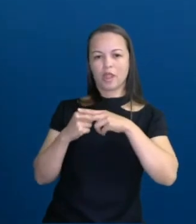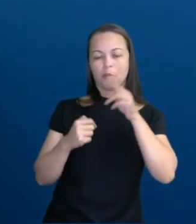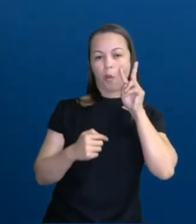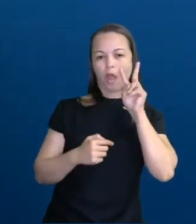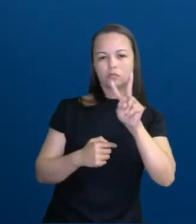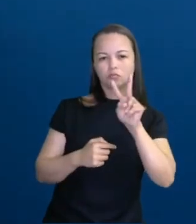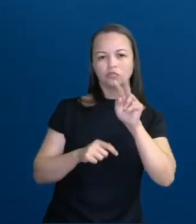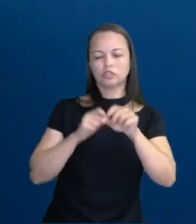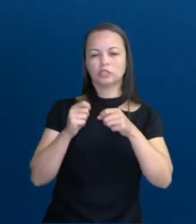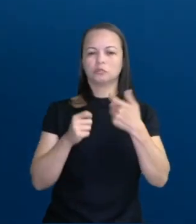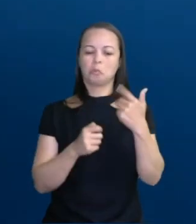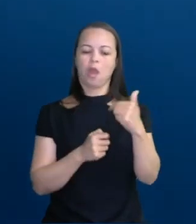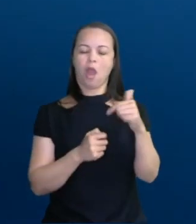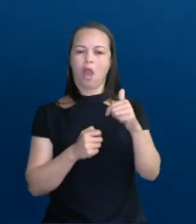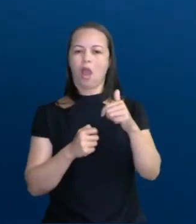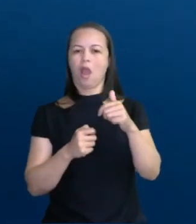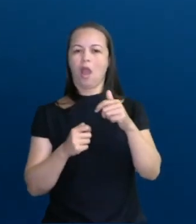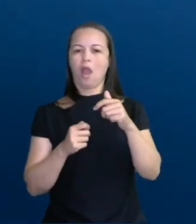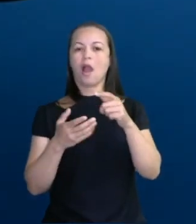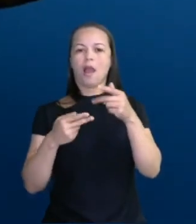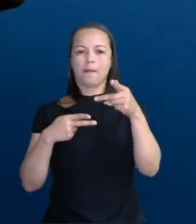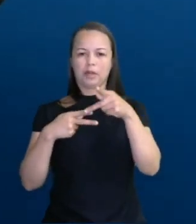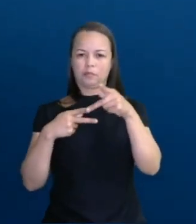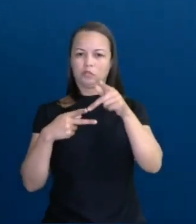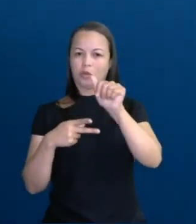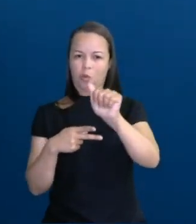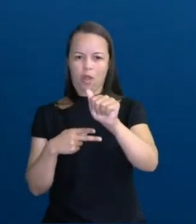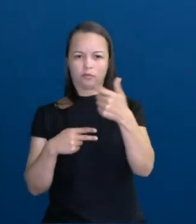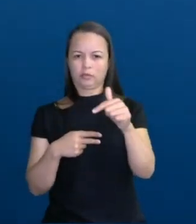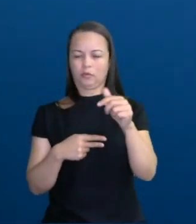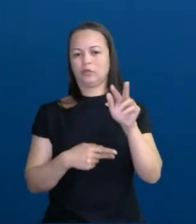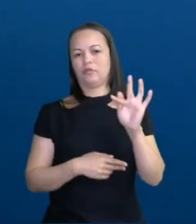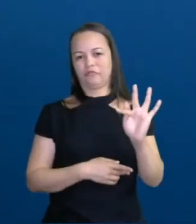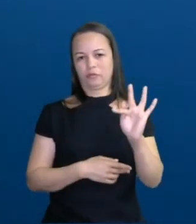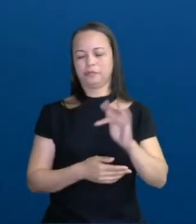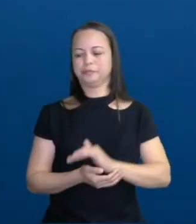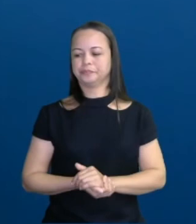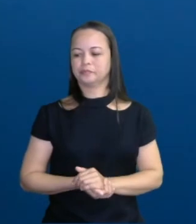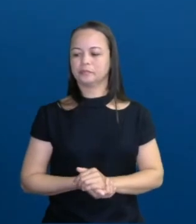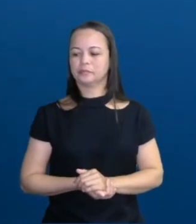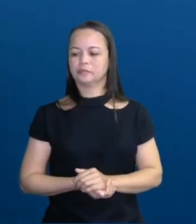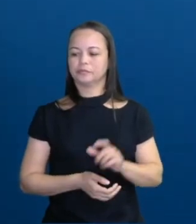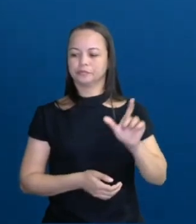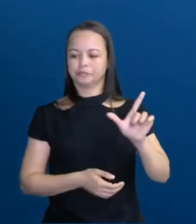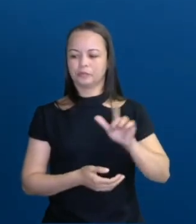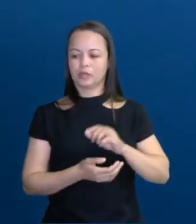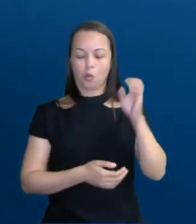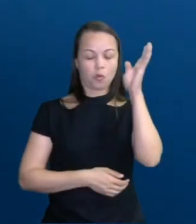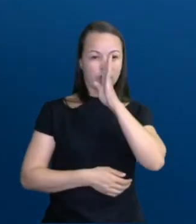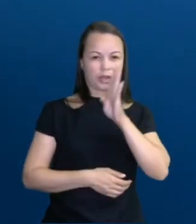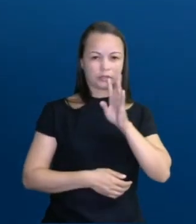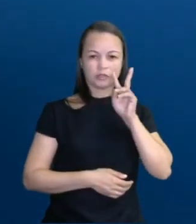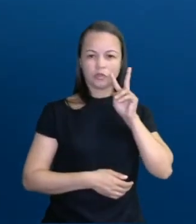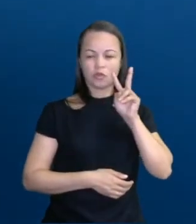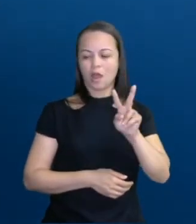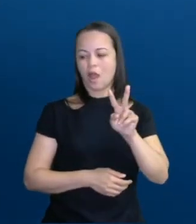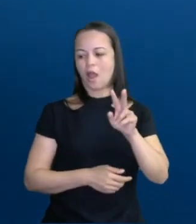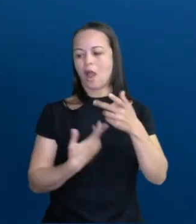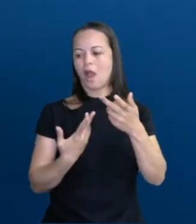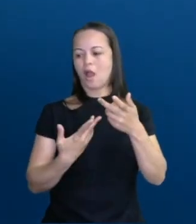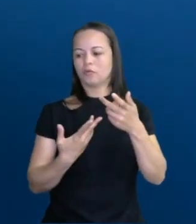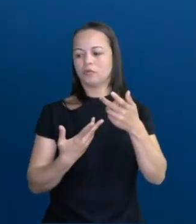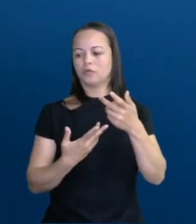não aparece a preposição A então está falsa letra l o Brasil assiste a